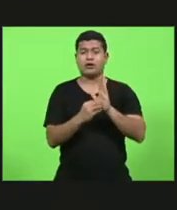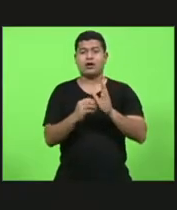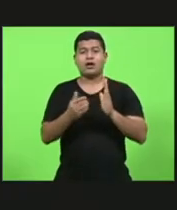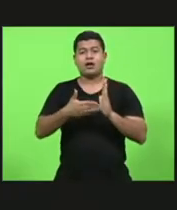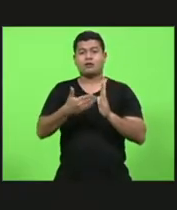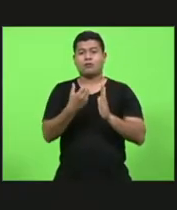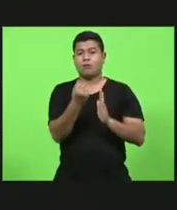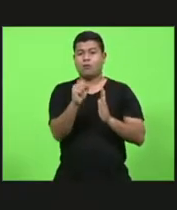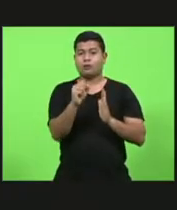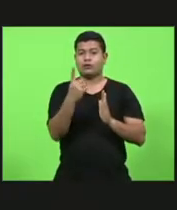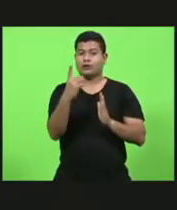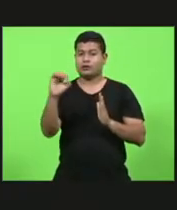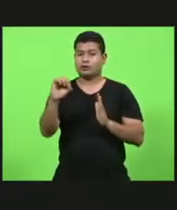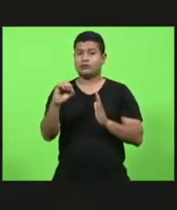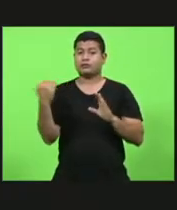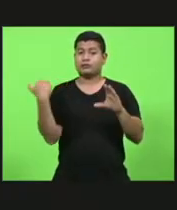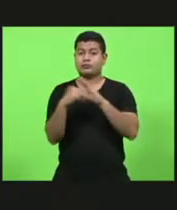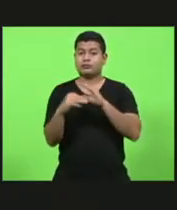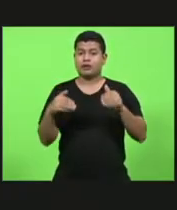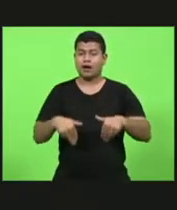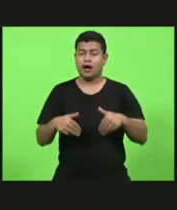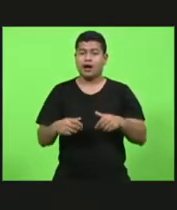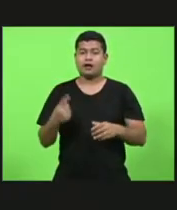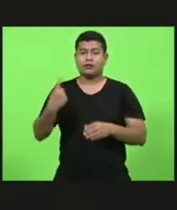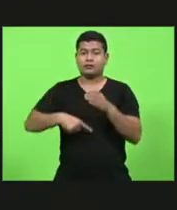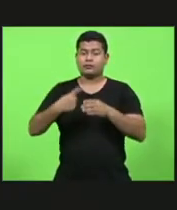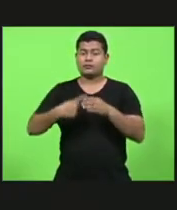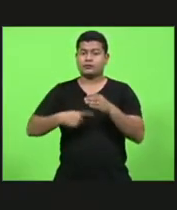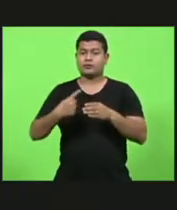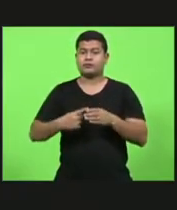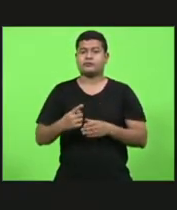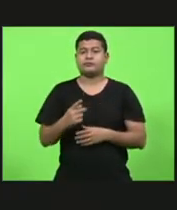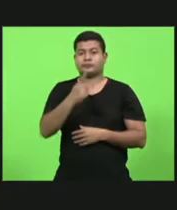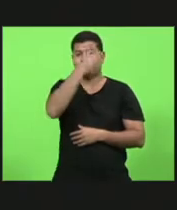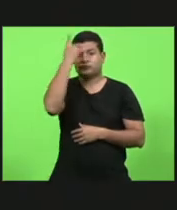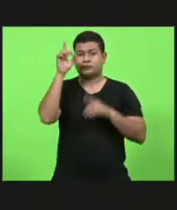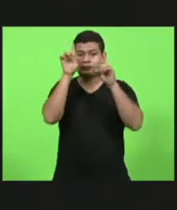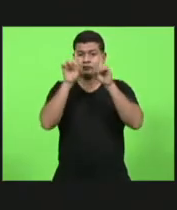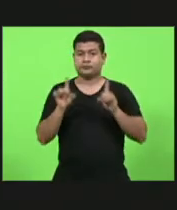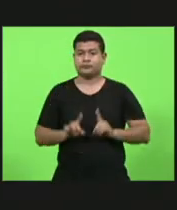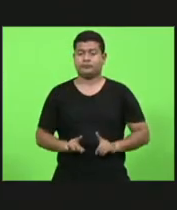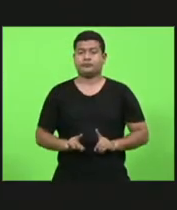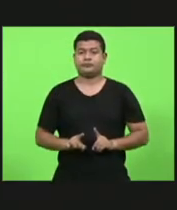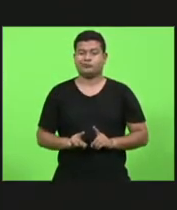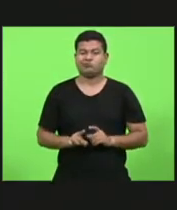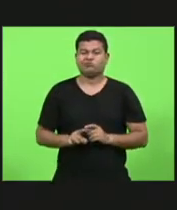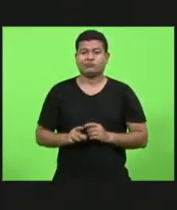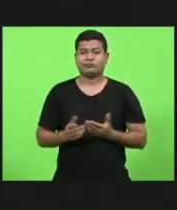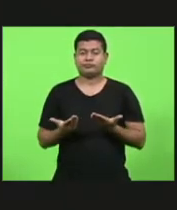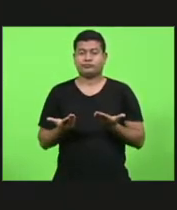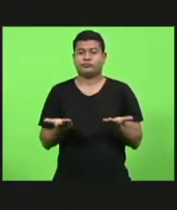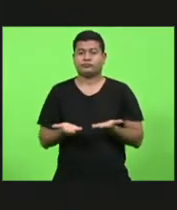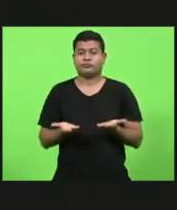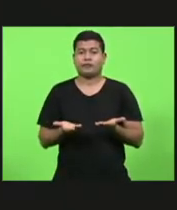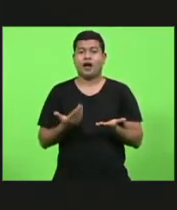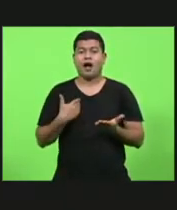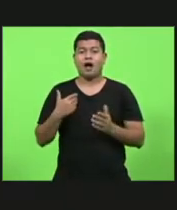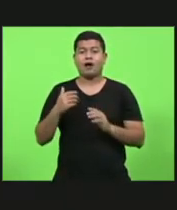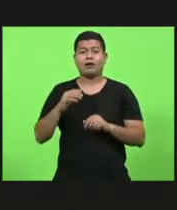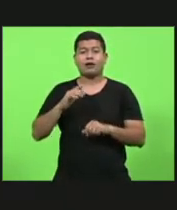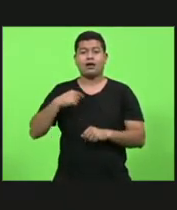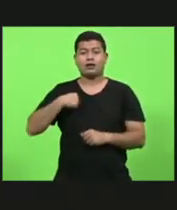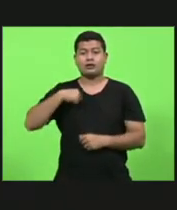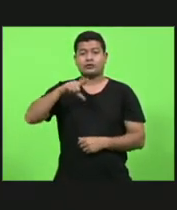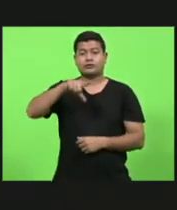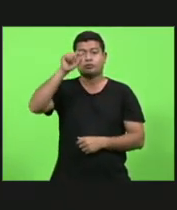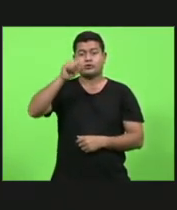foi encaminhada a essa Comissão de Defesa dos Direitos da Pessoa com Deficiência, tendo sido designado para relatá-la o